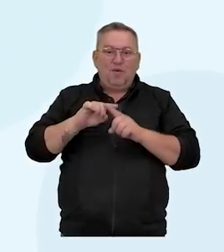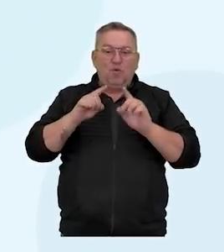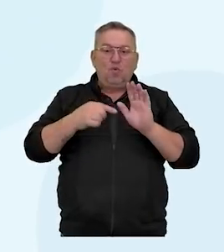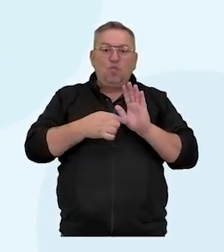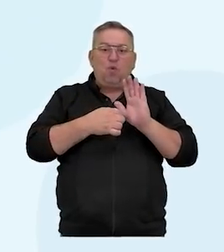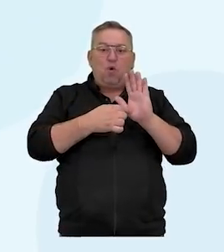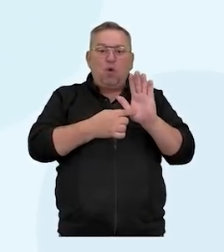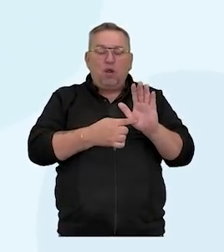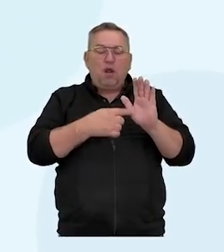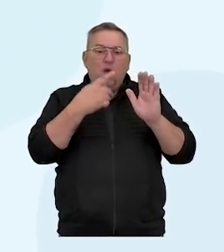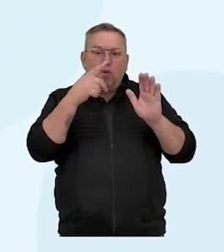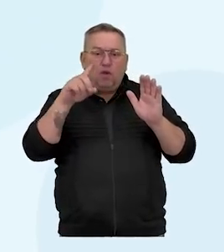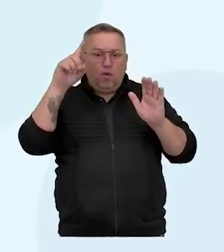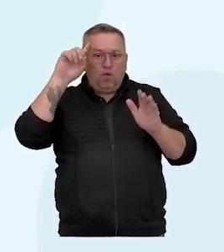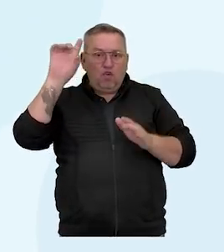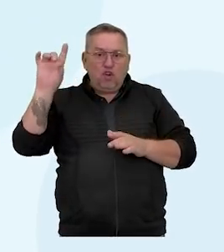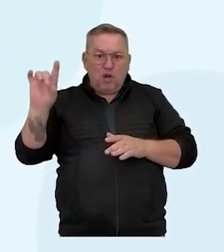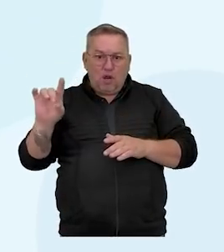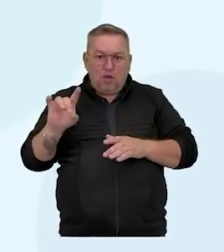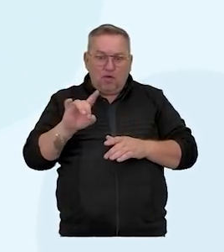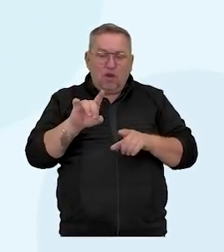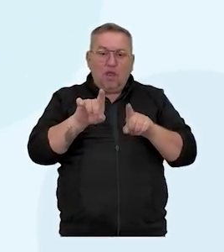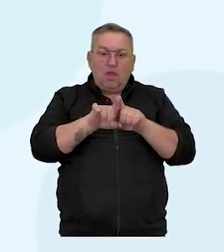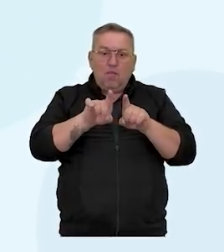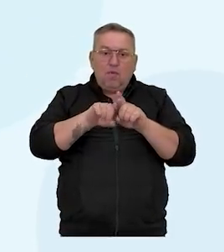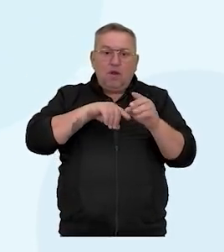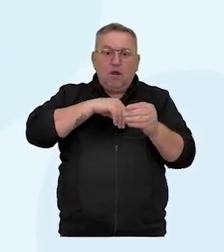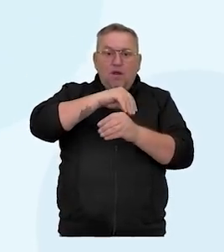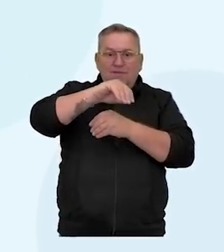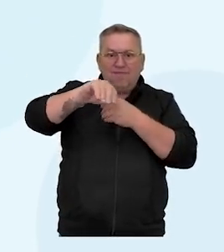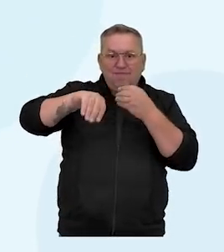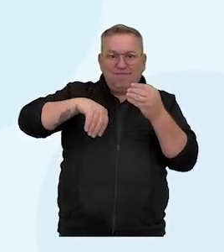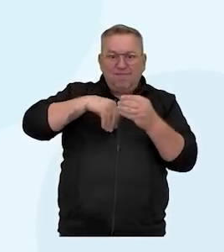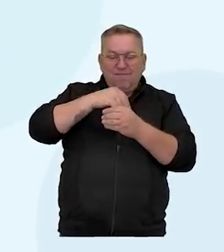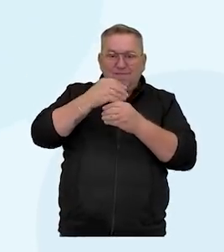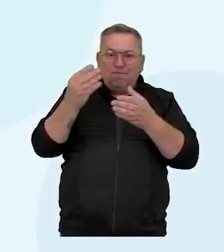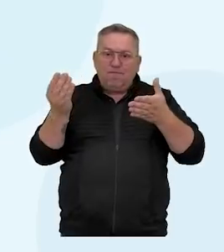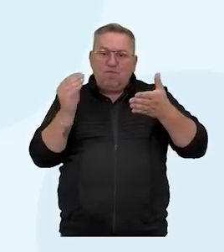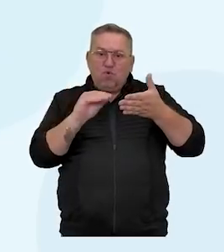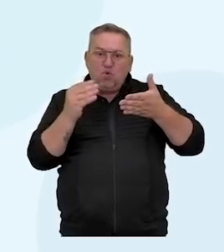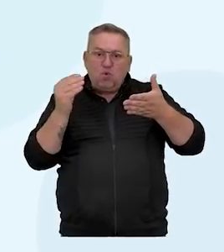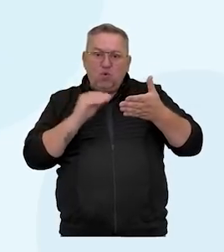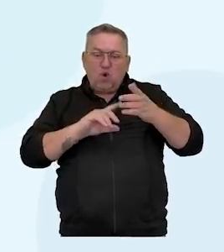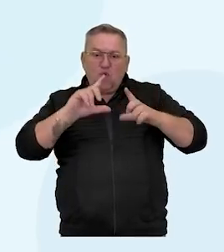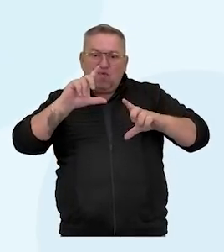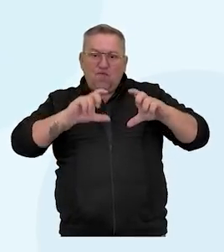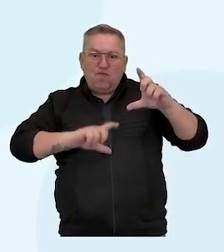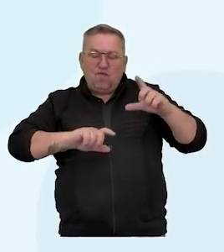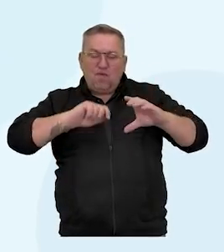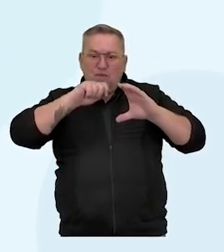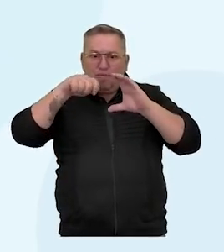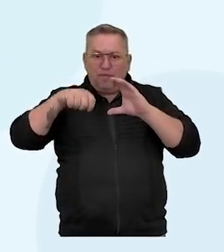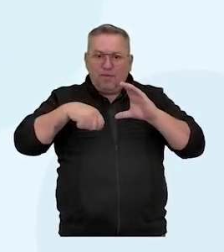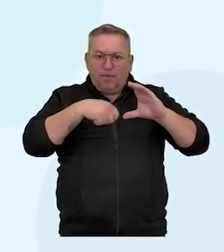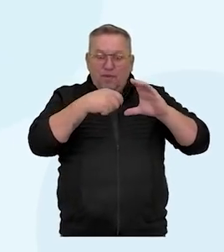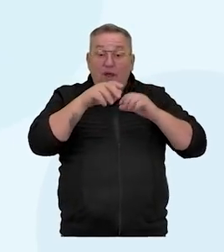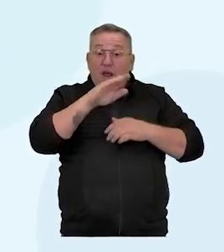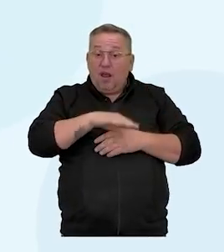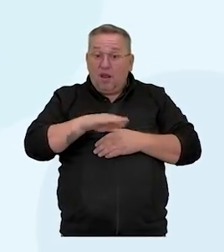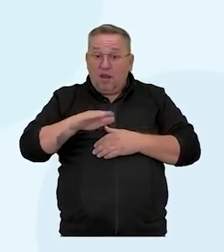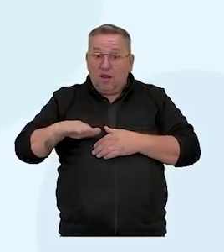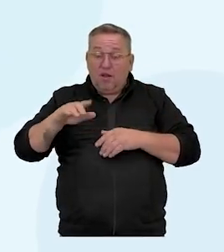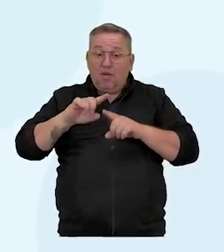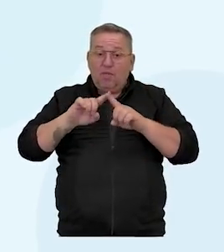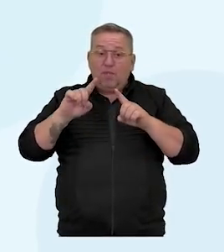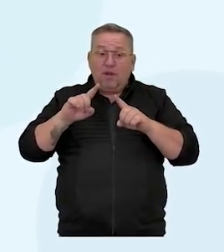exposição da rotina, muitas vezes também, envolve a exibição de fotos e vídeos do dia a dia das crianças. Mas